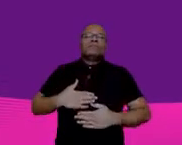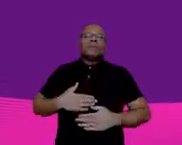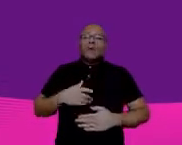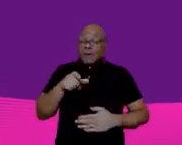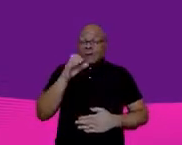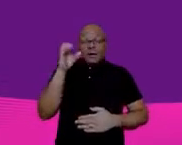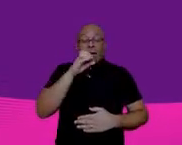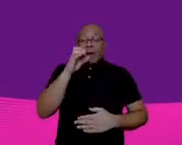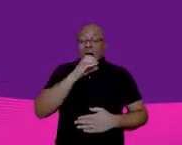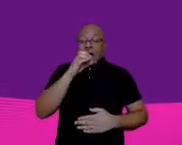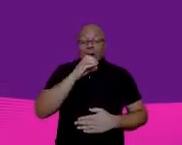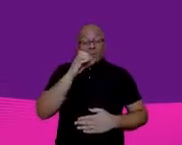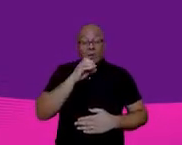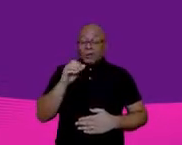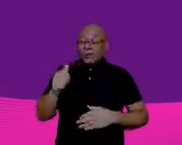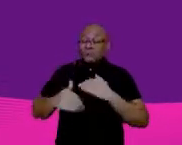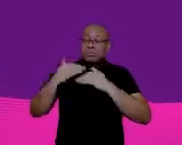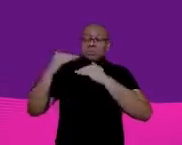bastante satisfeito.